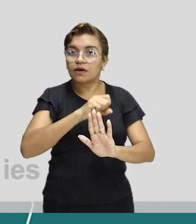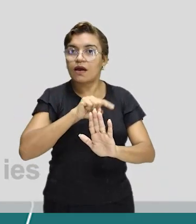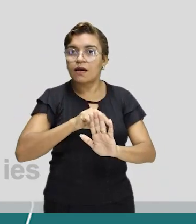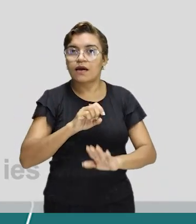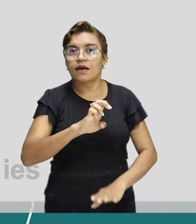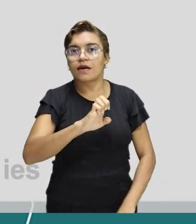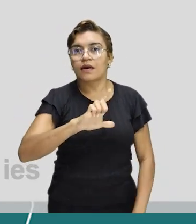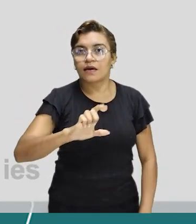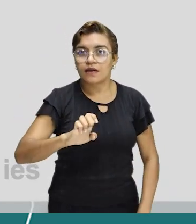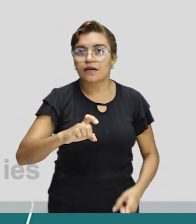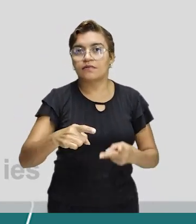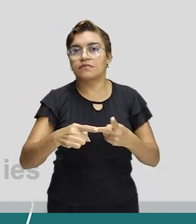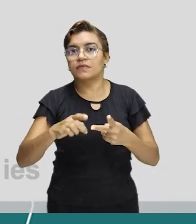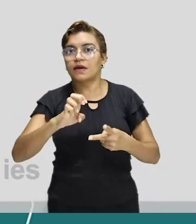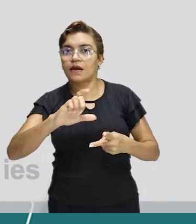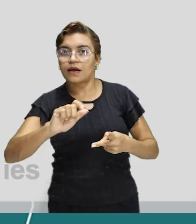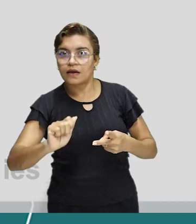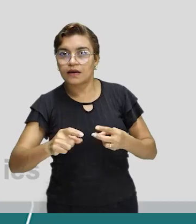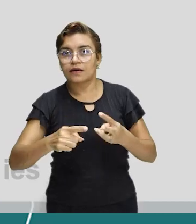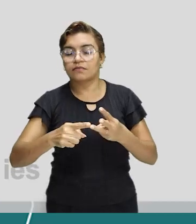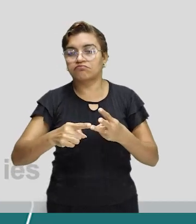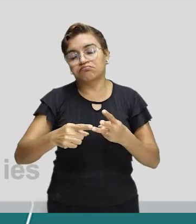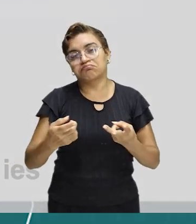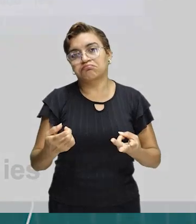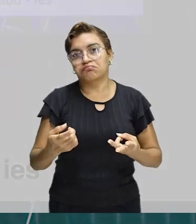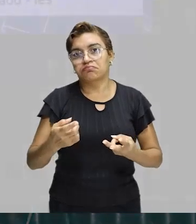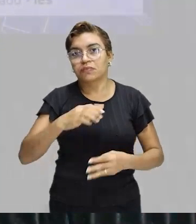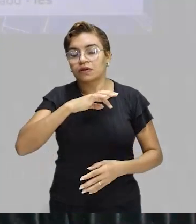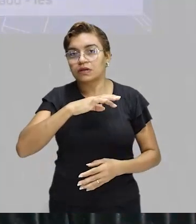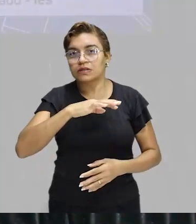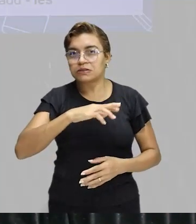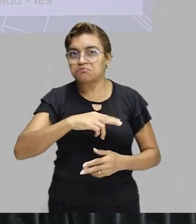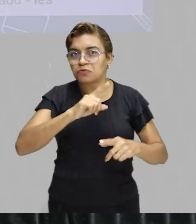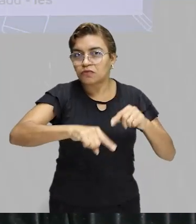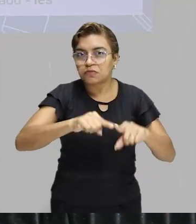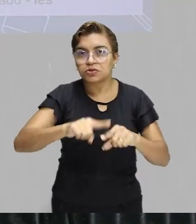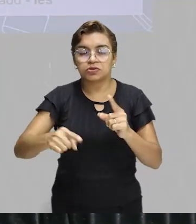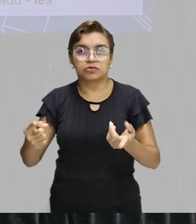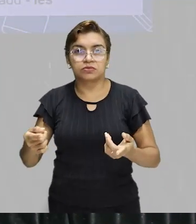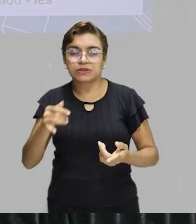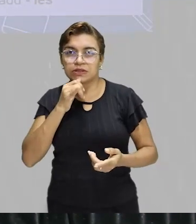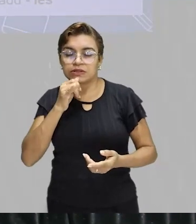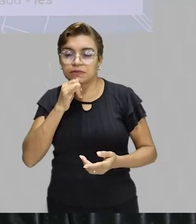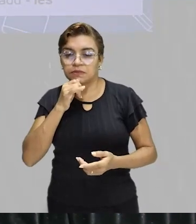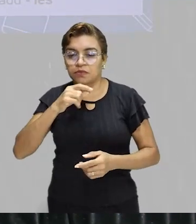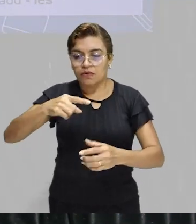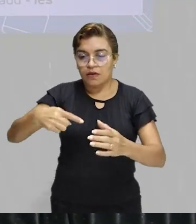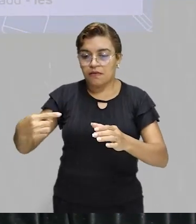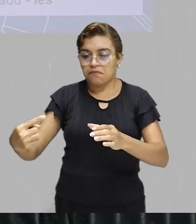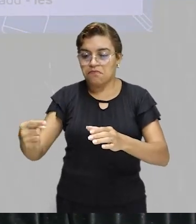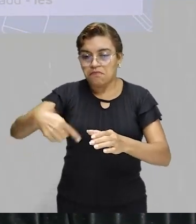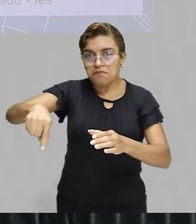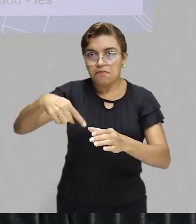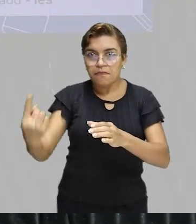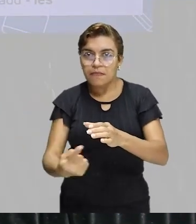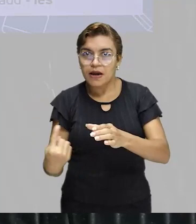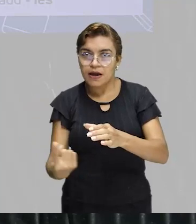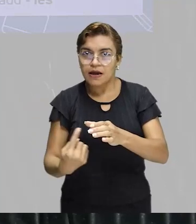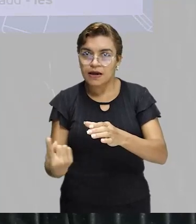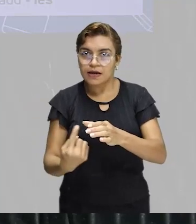ela ou ele ou ela. Objeto, coisa, animal. Tá? A máquina lava. The